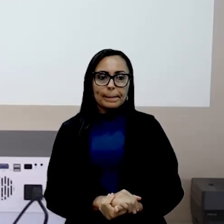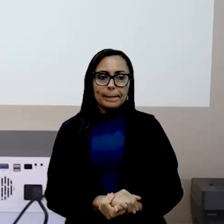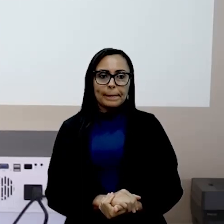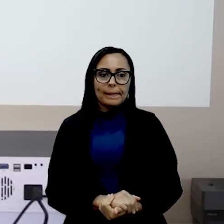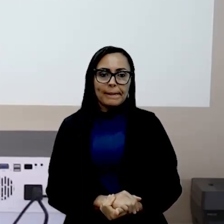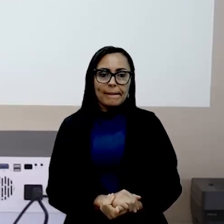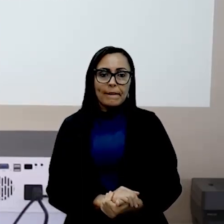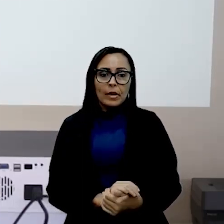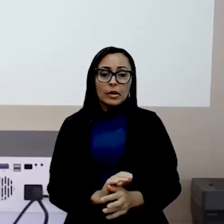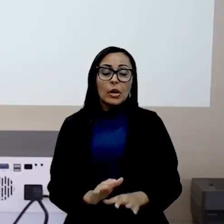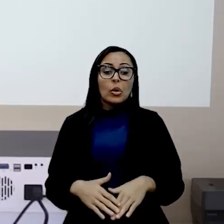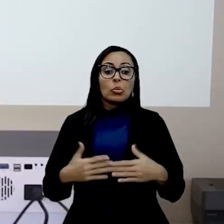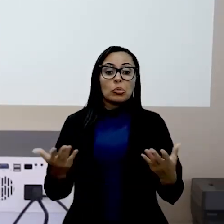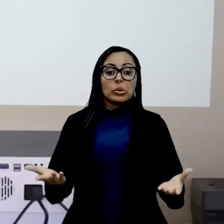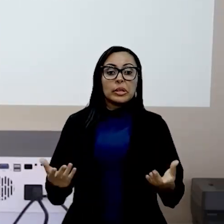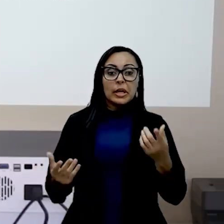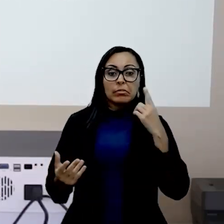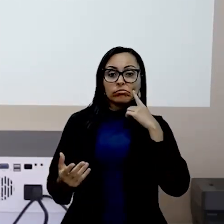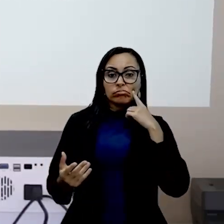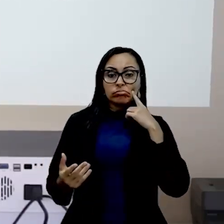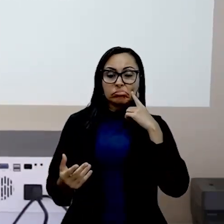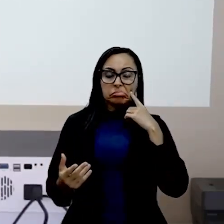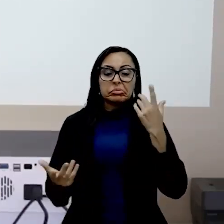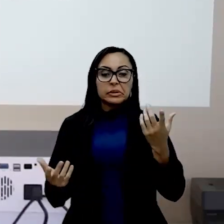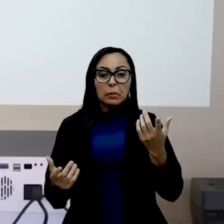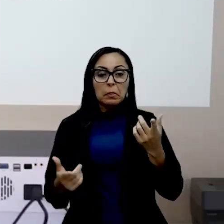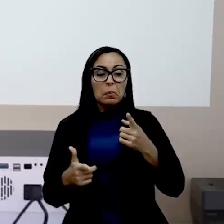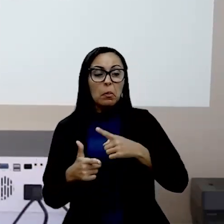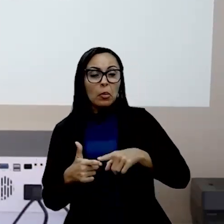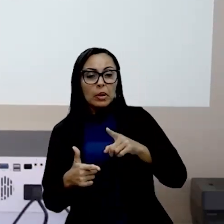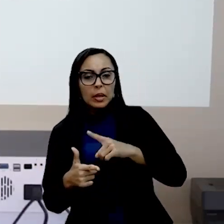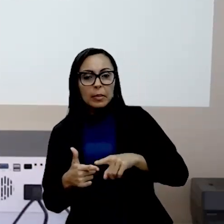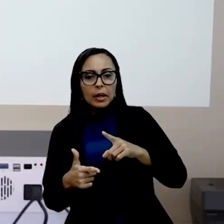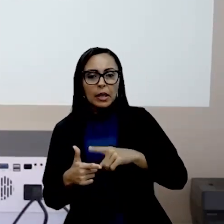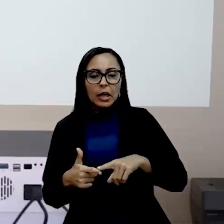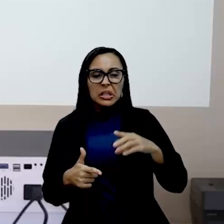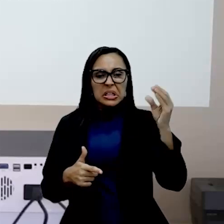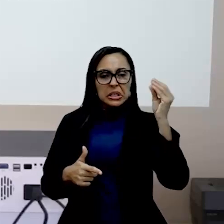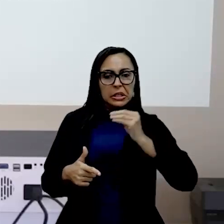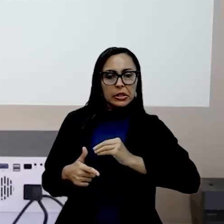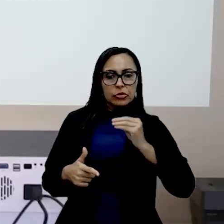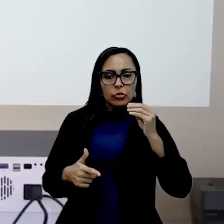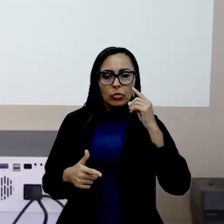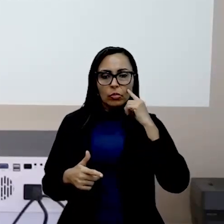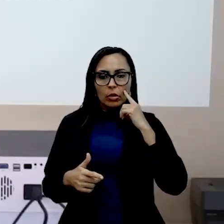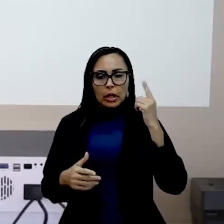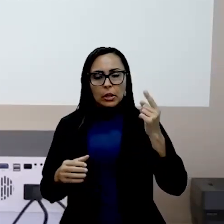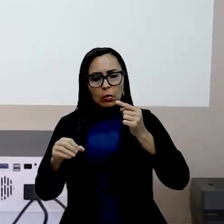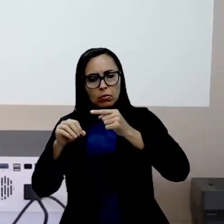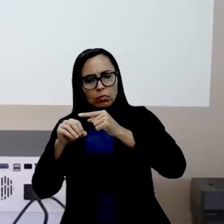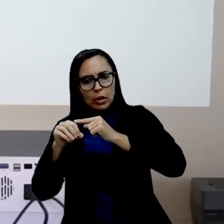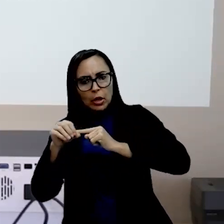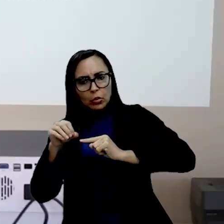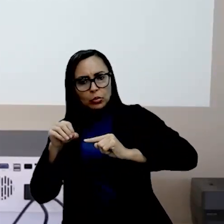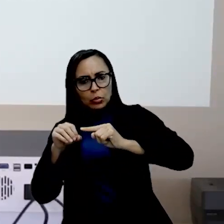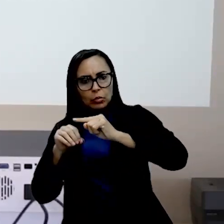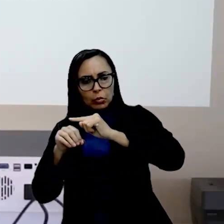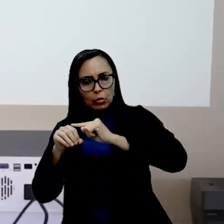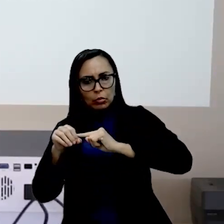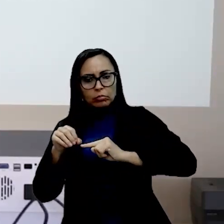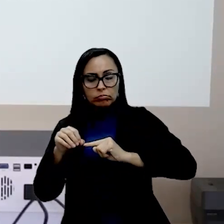Quais são os fatores de risco? Tá? Primeiro, a idade, claro, né? É um tumor da 6ª década em